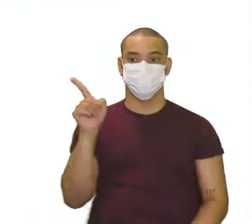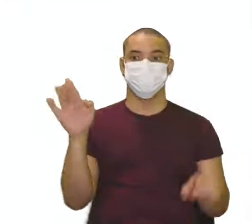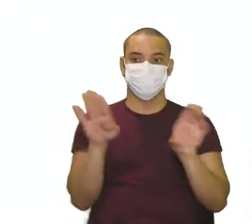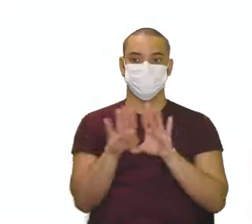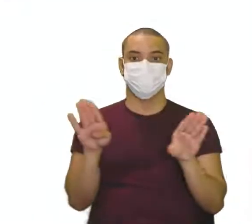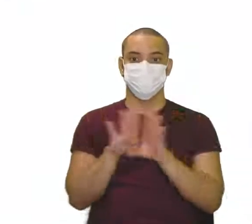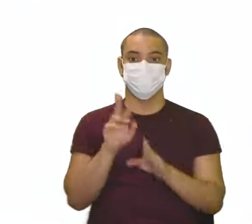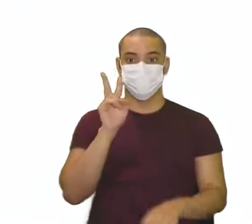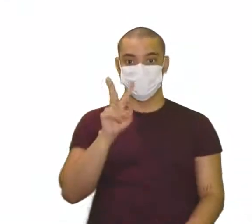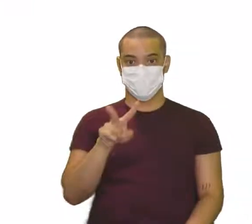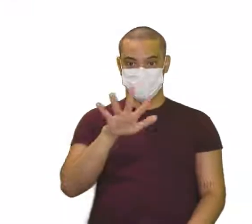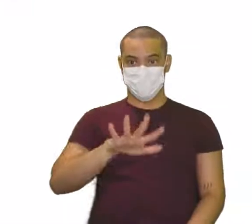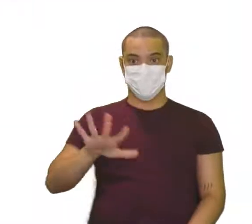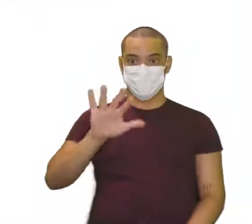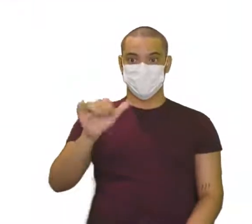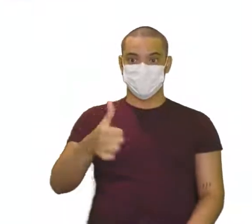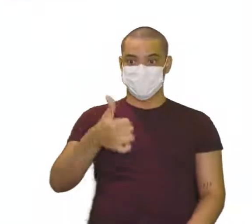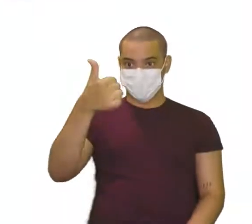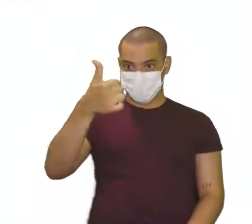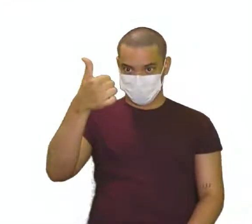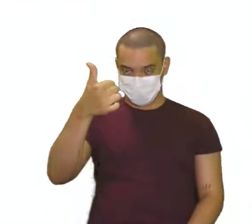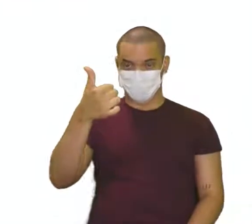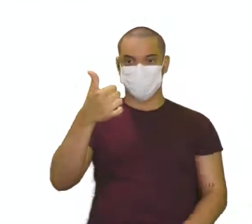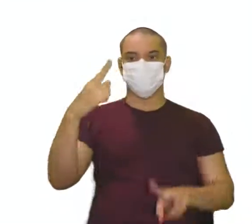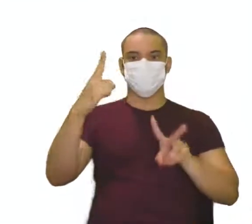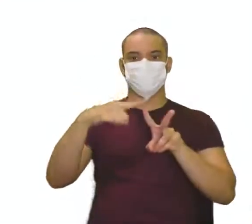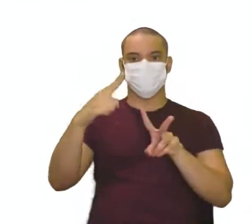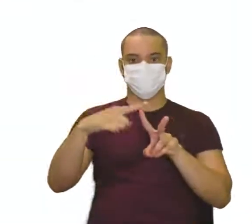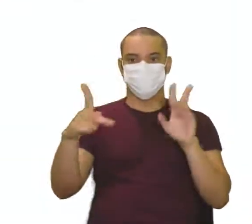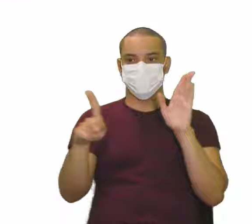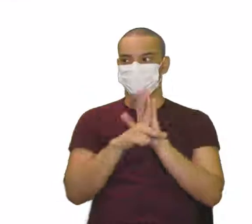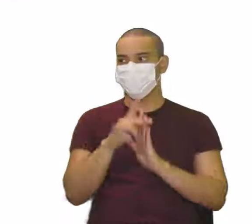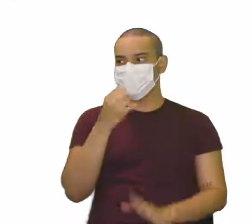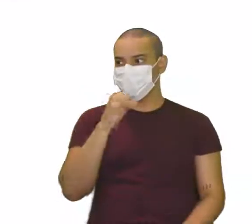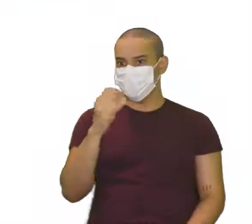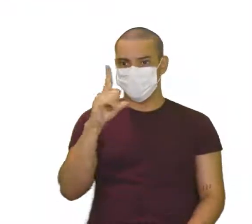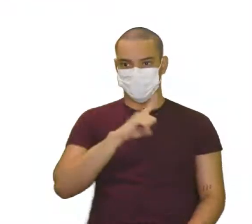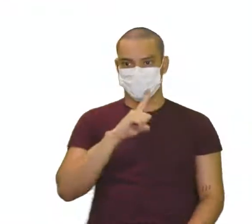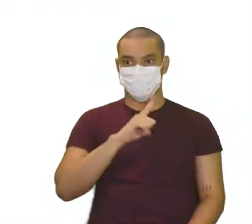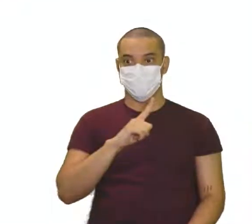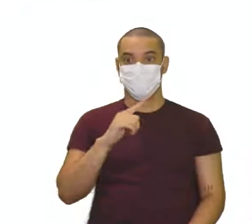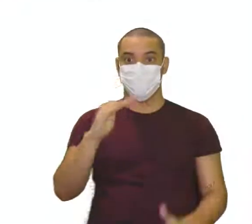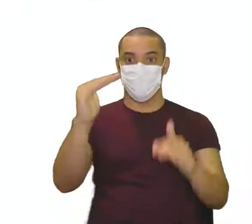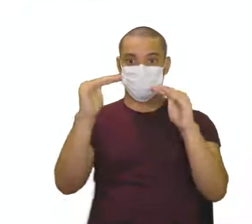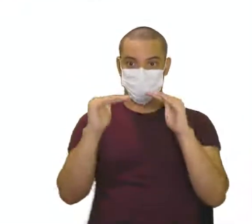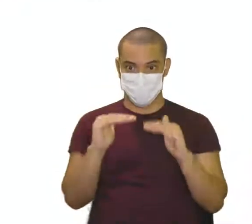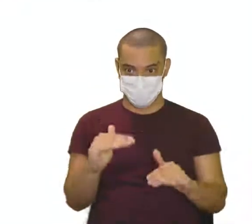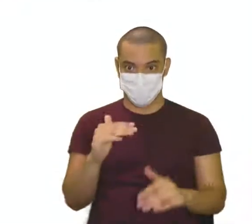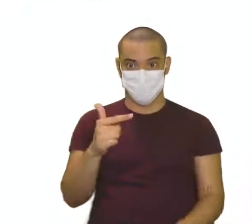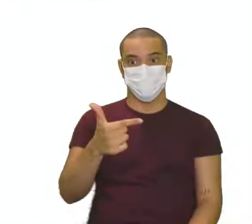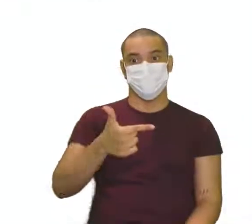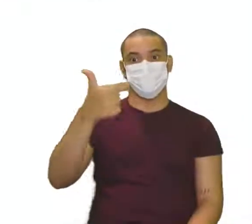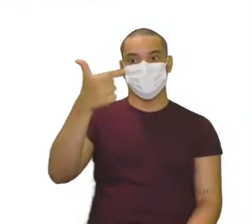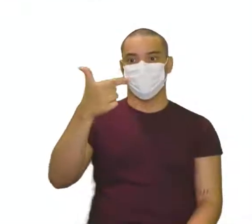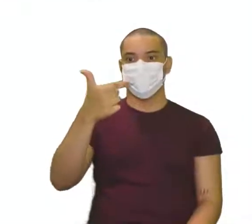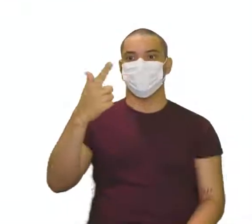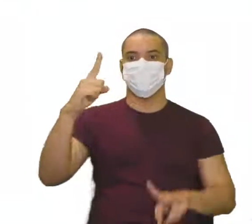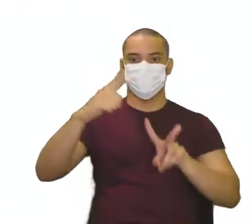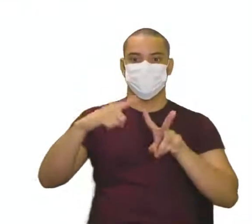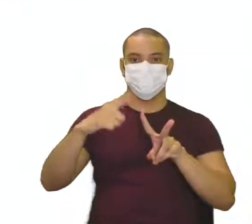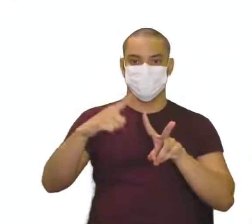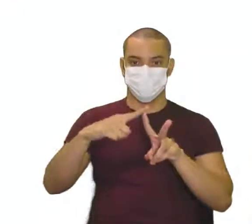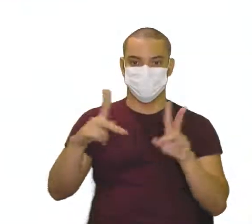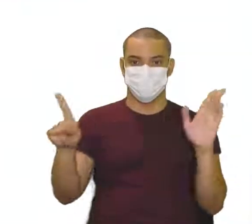pessoal, na região 1, o vetor campo elétrico se dirige para baixo. Na região 2, o vetor